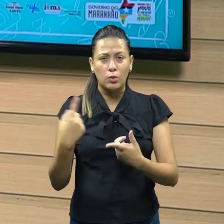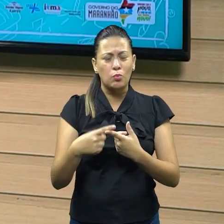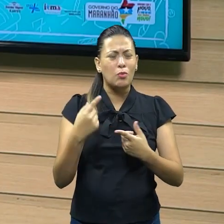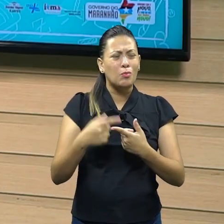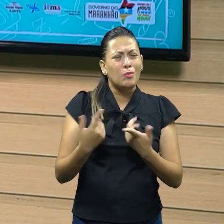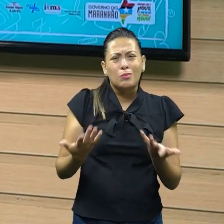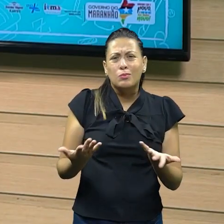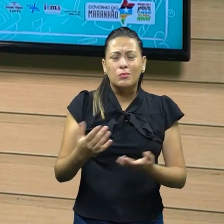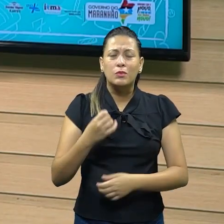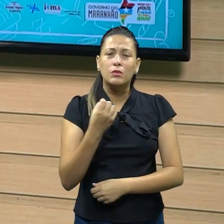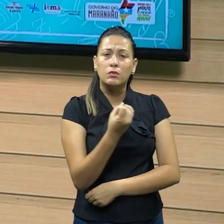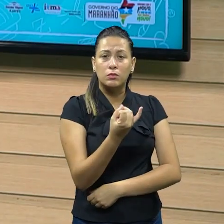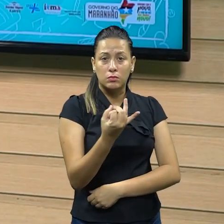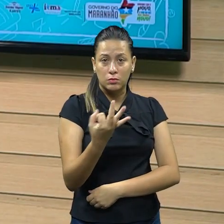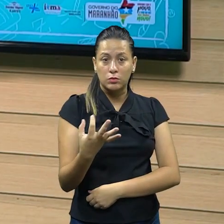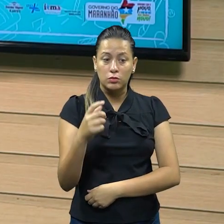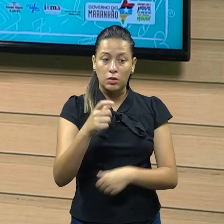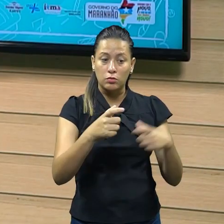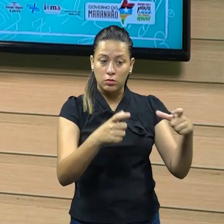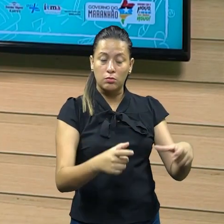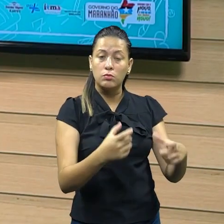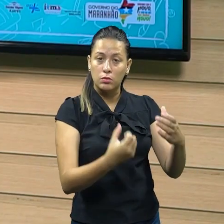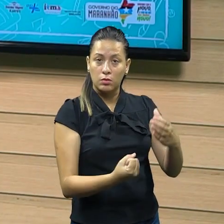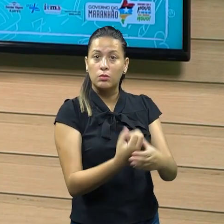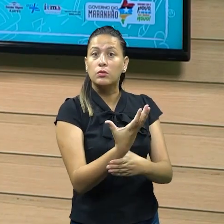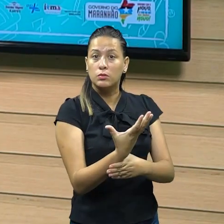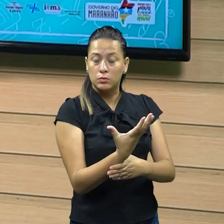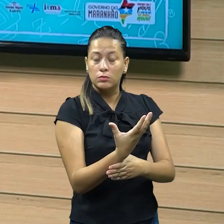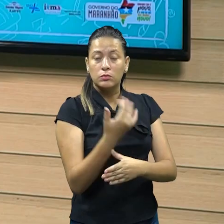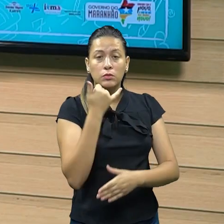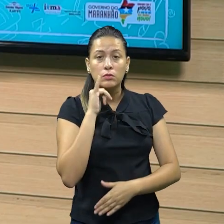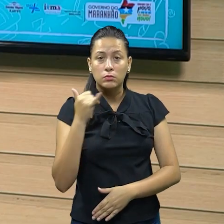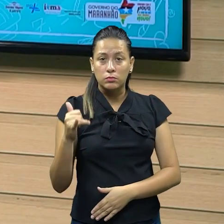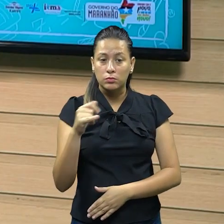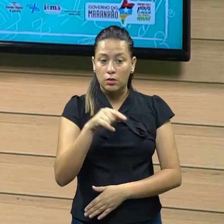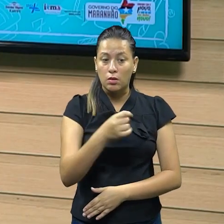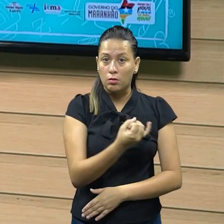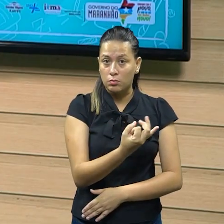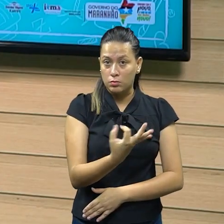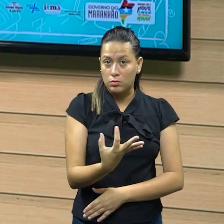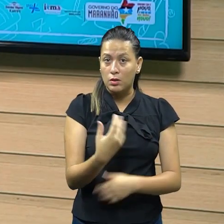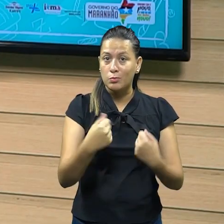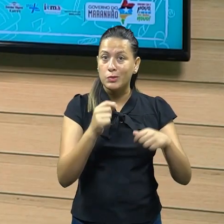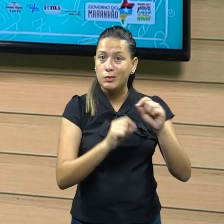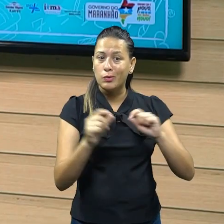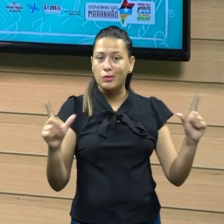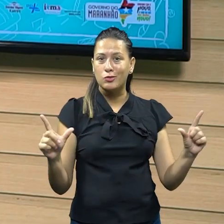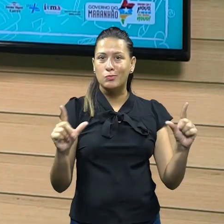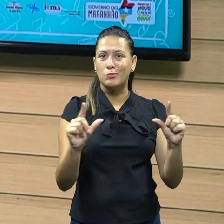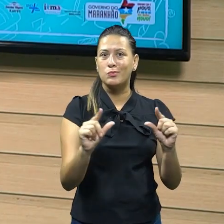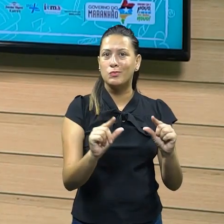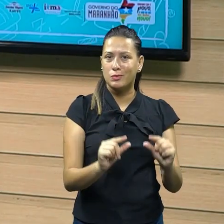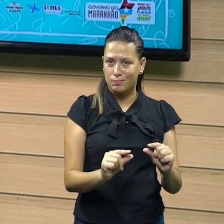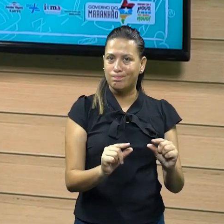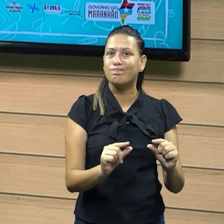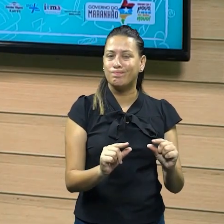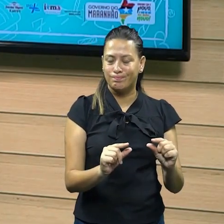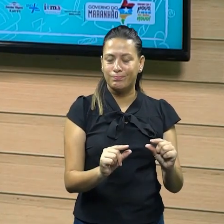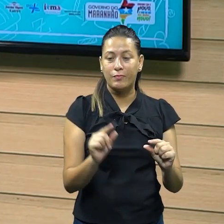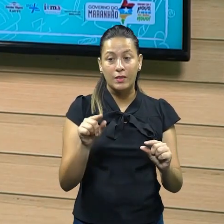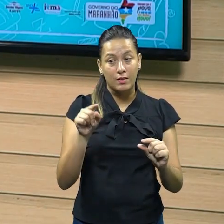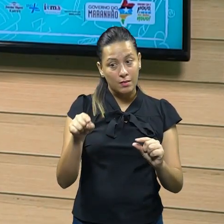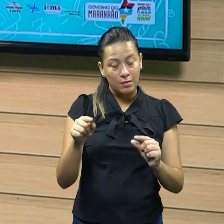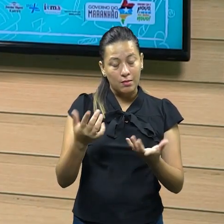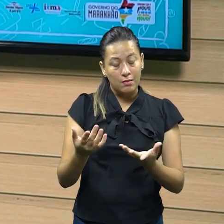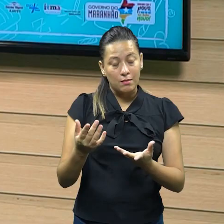que é gerada lá na geração, ela tem que ser reduzida, e aí nessa distribuição é que a